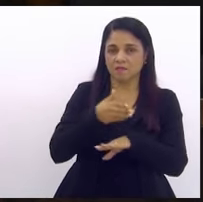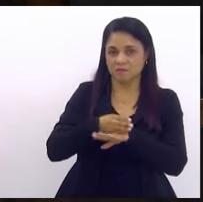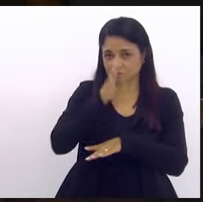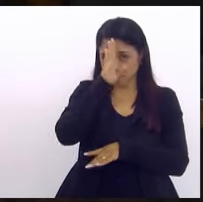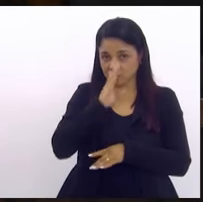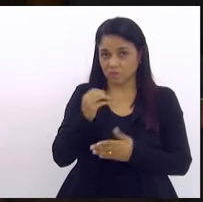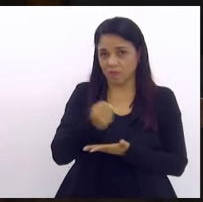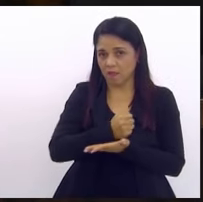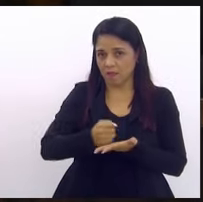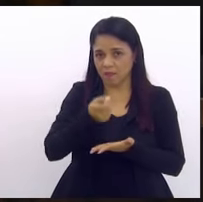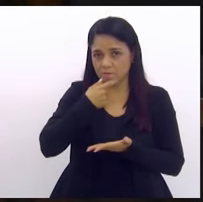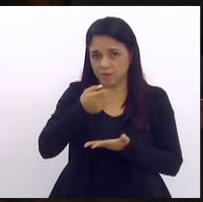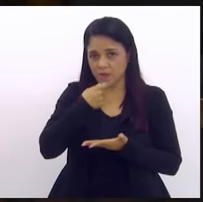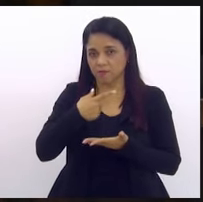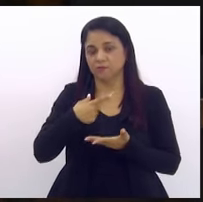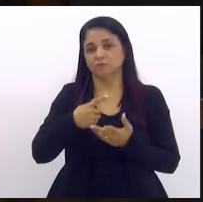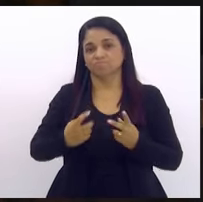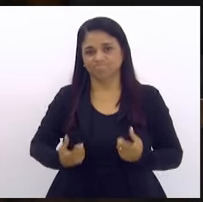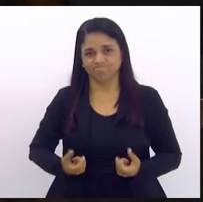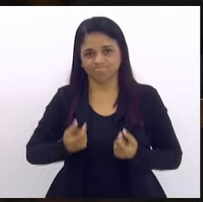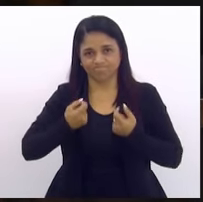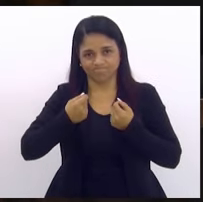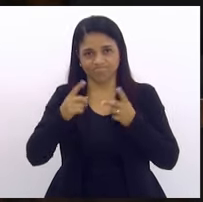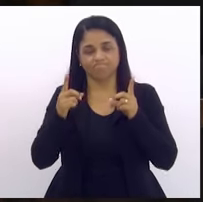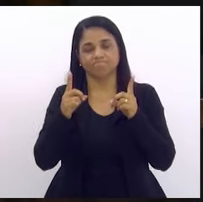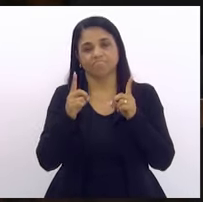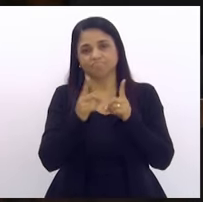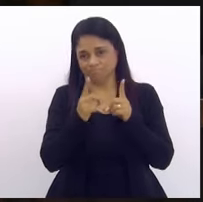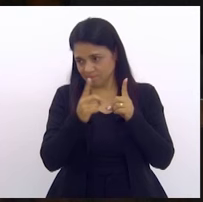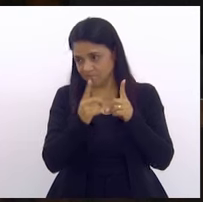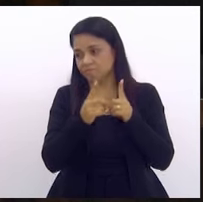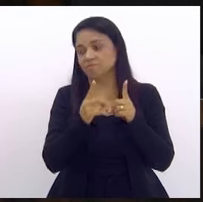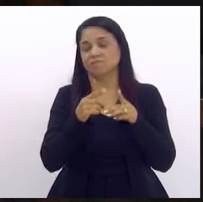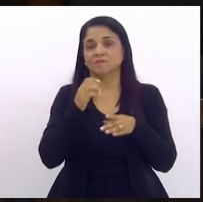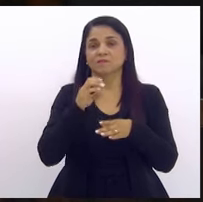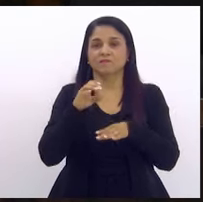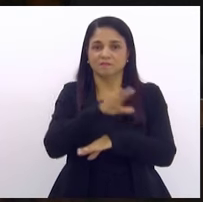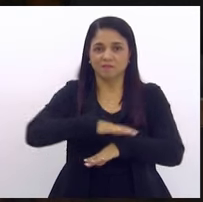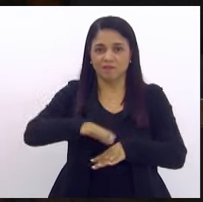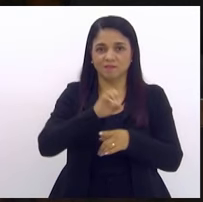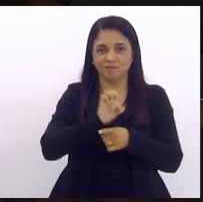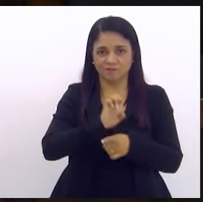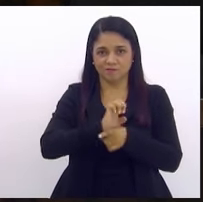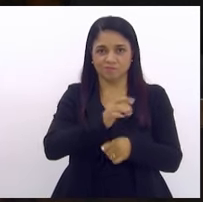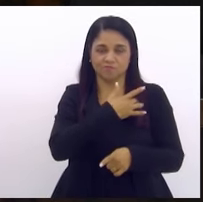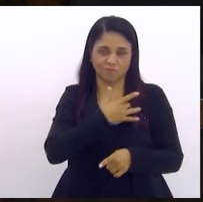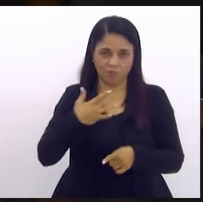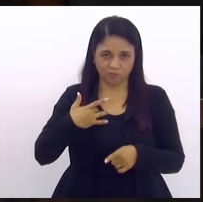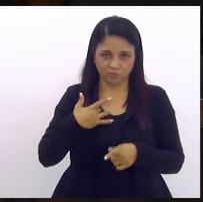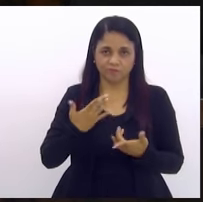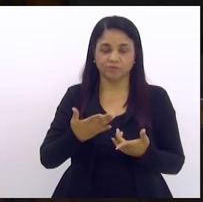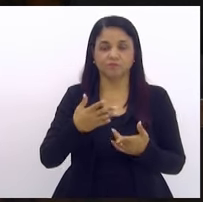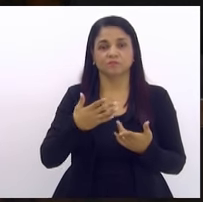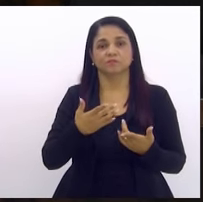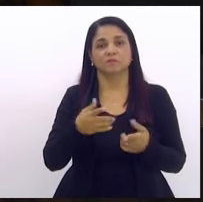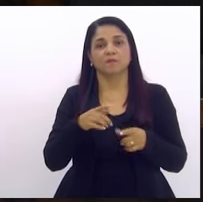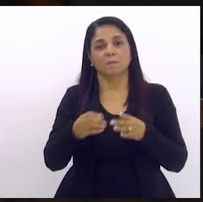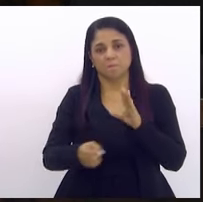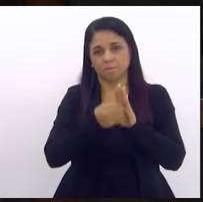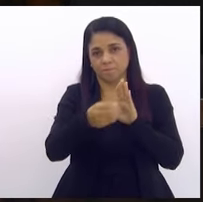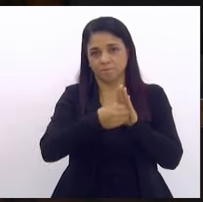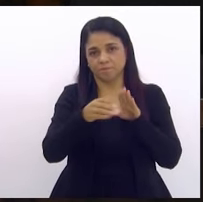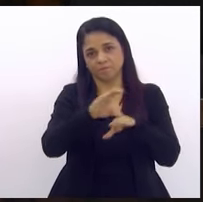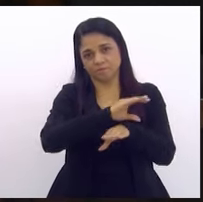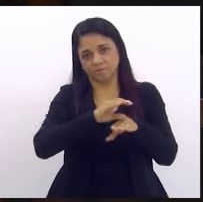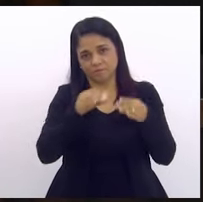medicação para os portadores de câncer de mama na rede estadual de saúde do Estado do Rio de Janeiro e dá outras providências, pendendo de parecer da Comissão de